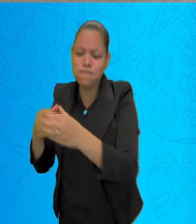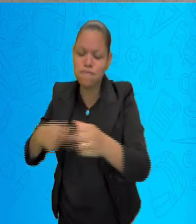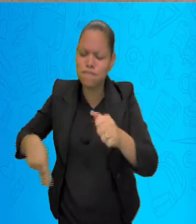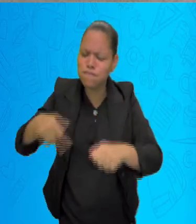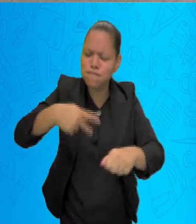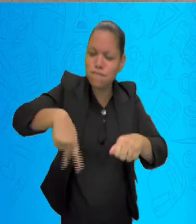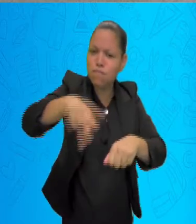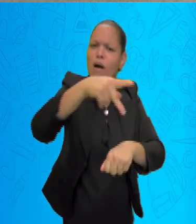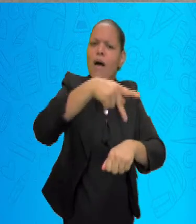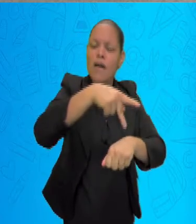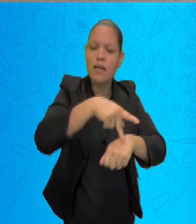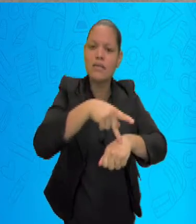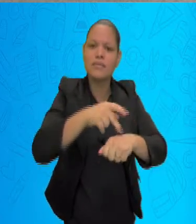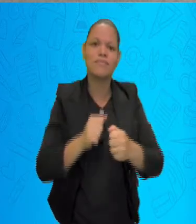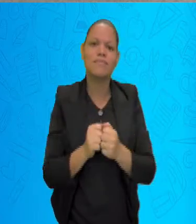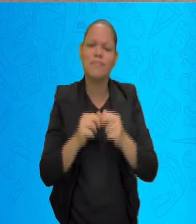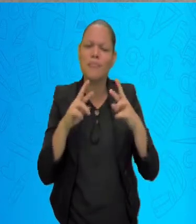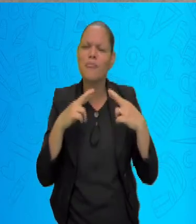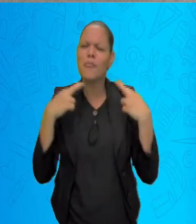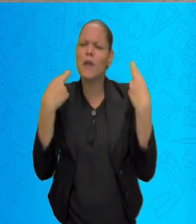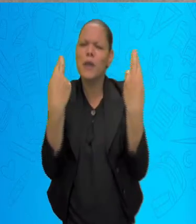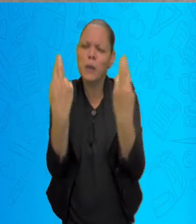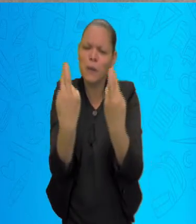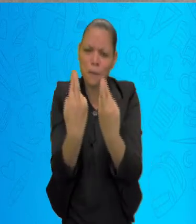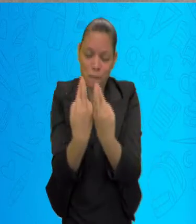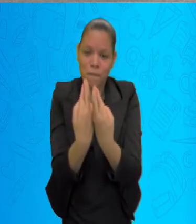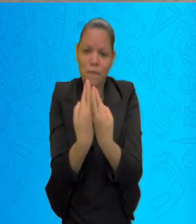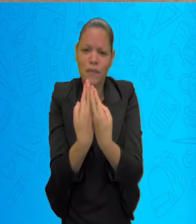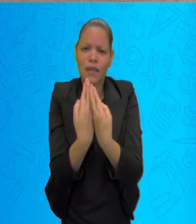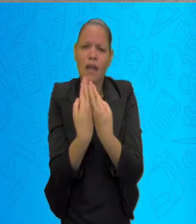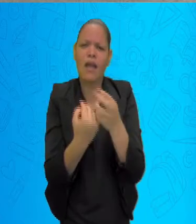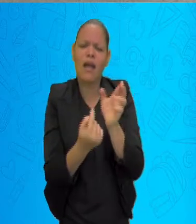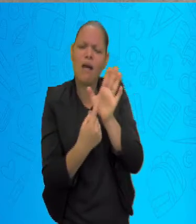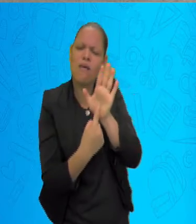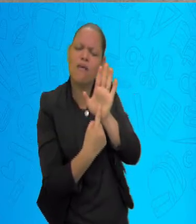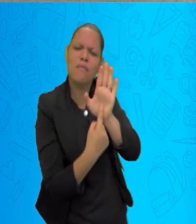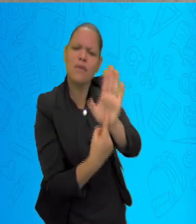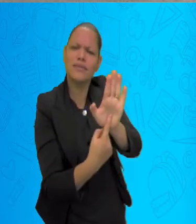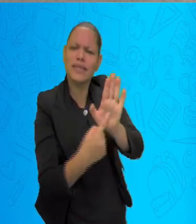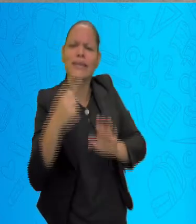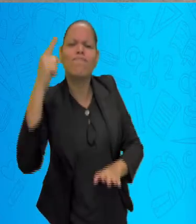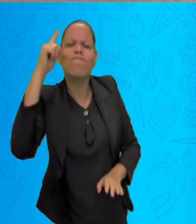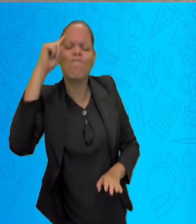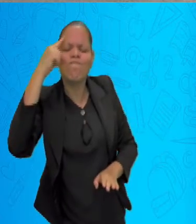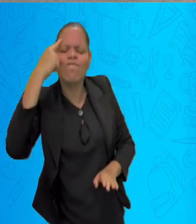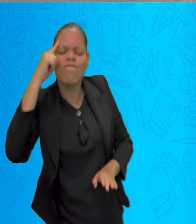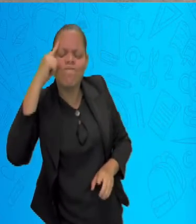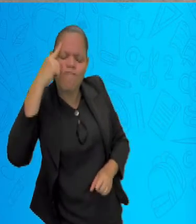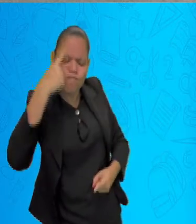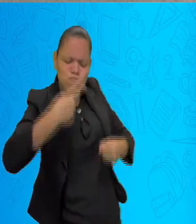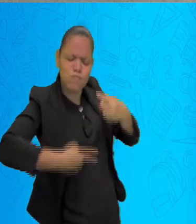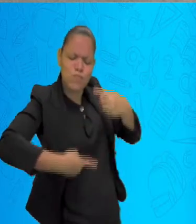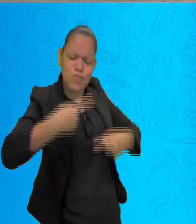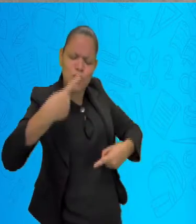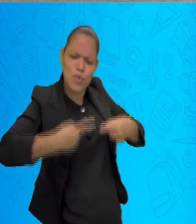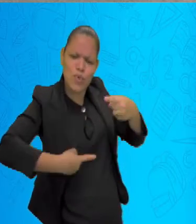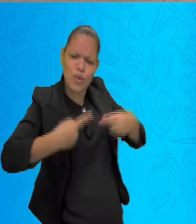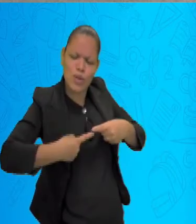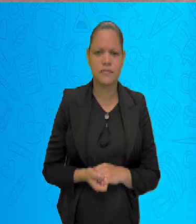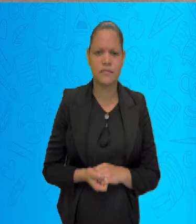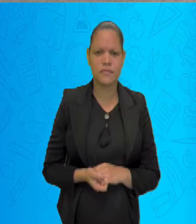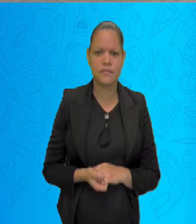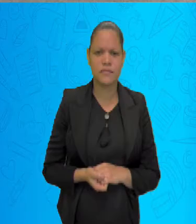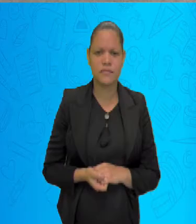reunião, pretendia-se concretizar o ideal de unidade política entre os povos